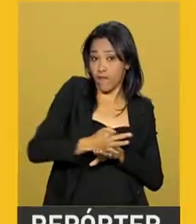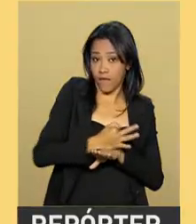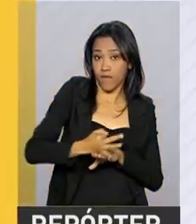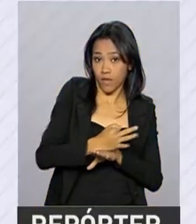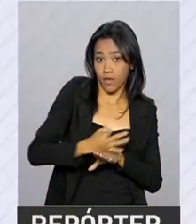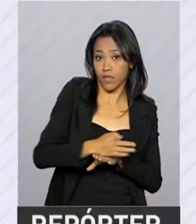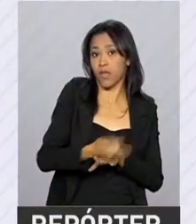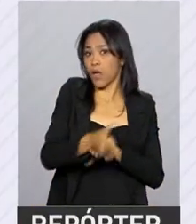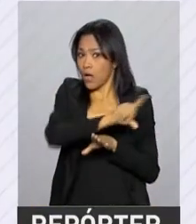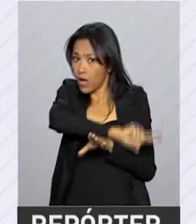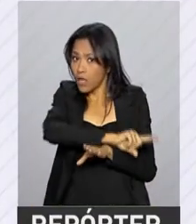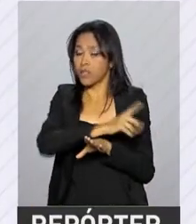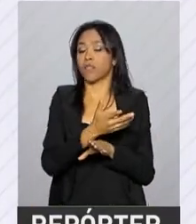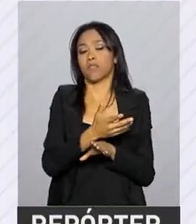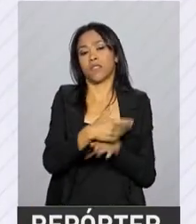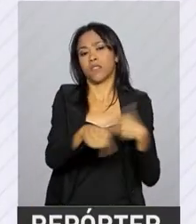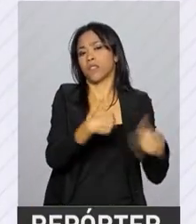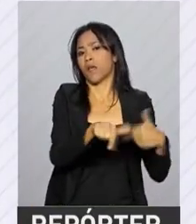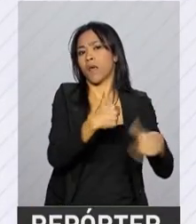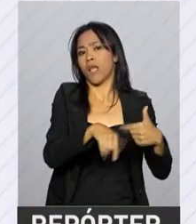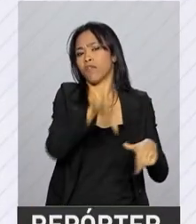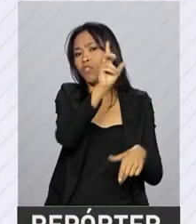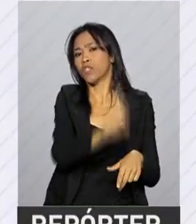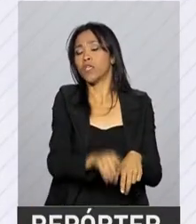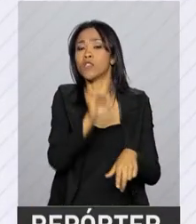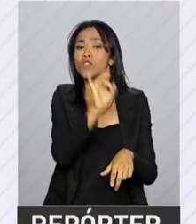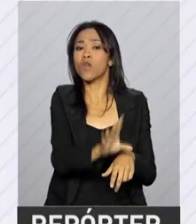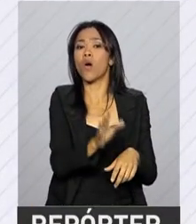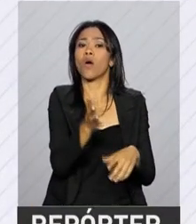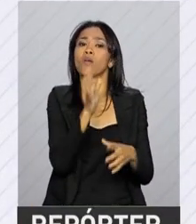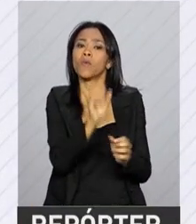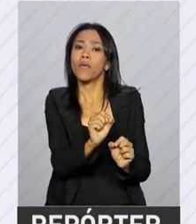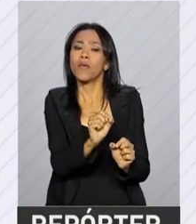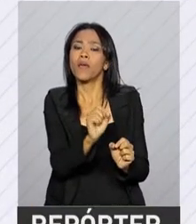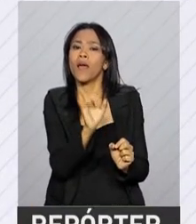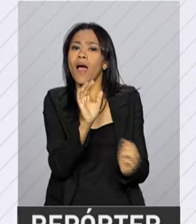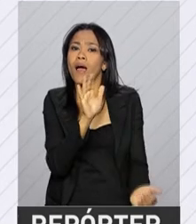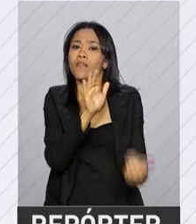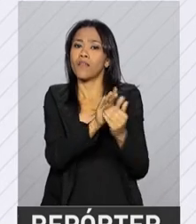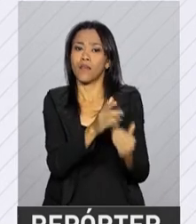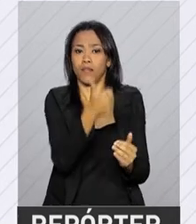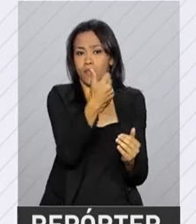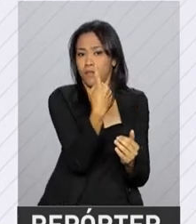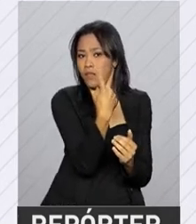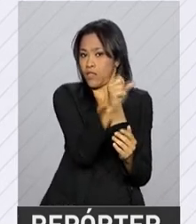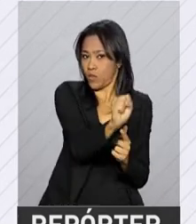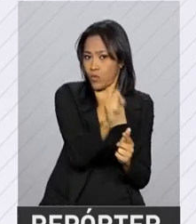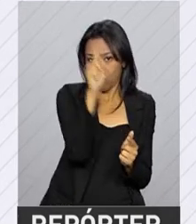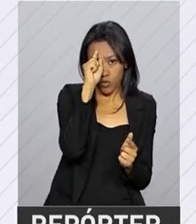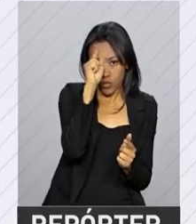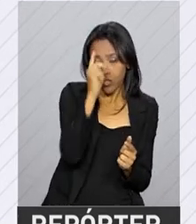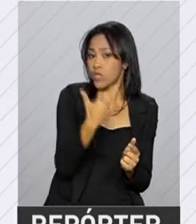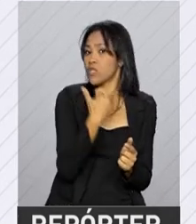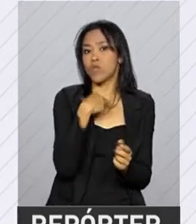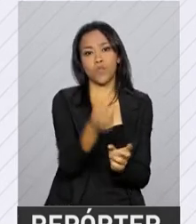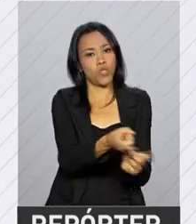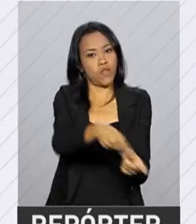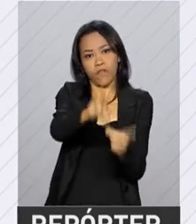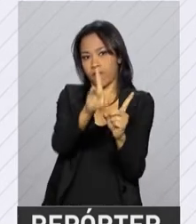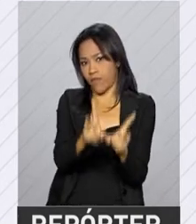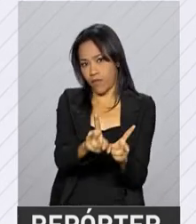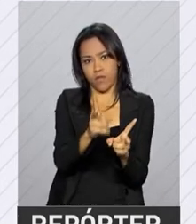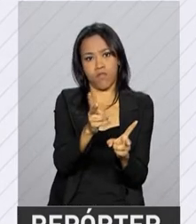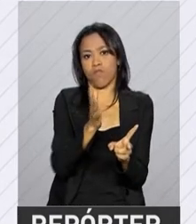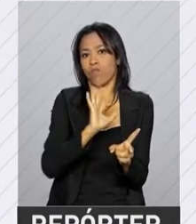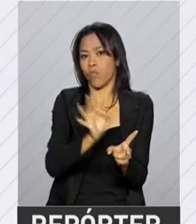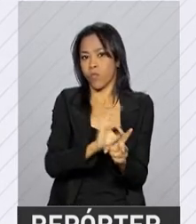antes o trabalhador só tinha direito a férias proporcionais de no máximo 18 dias e não podia vender os dias de descanso